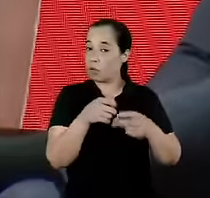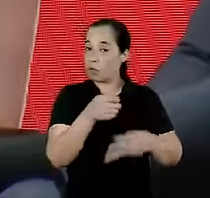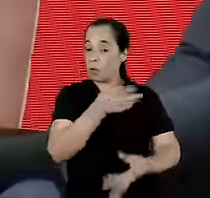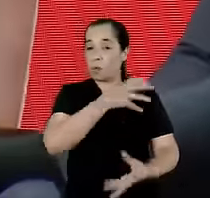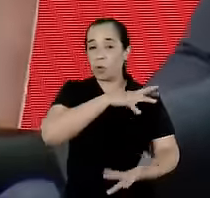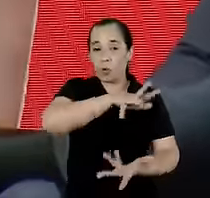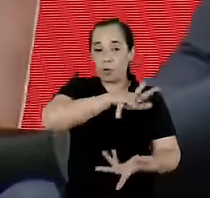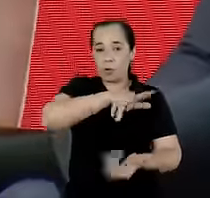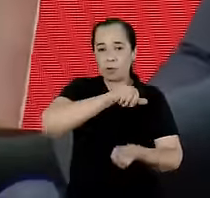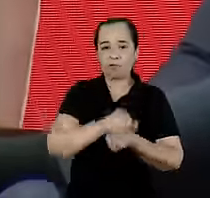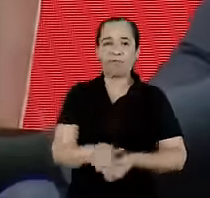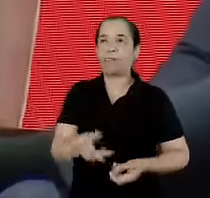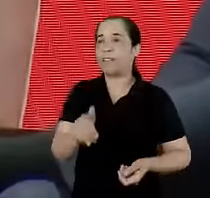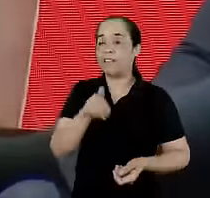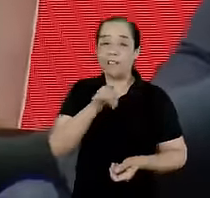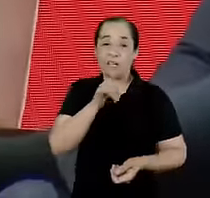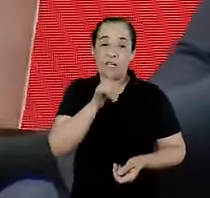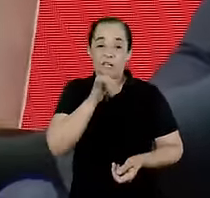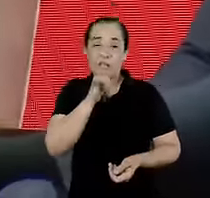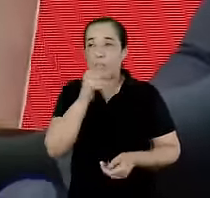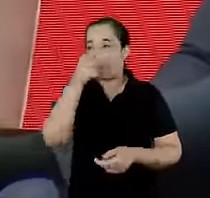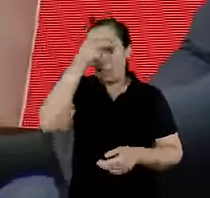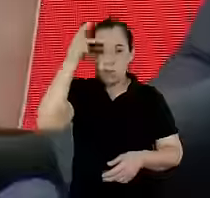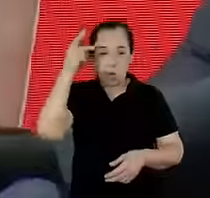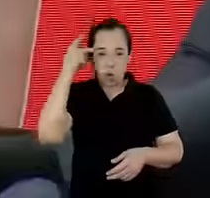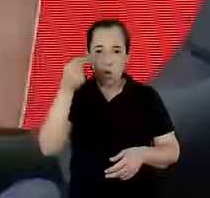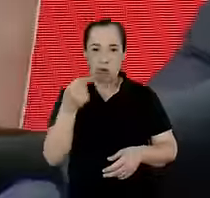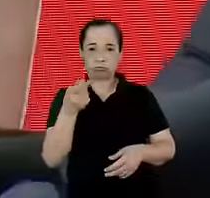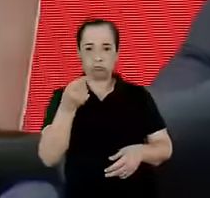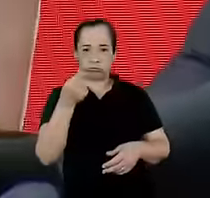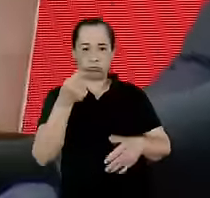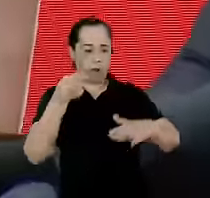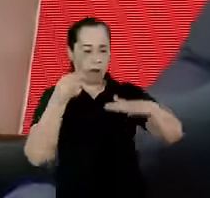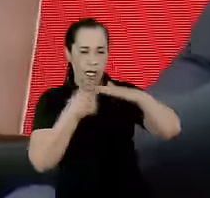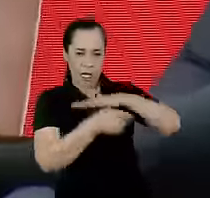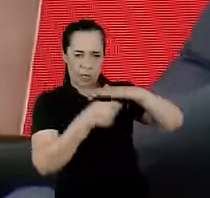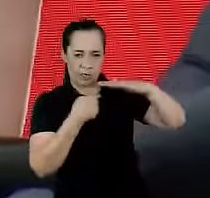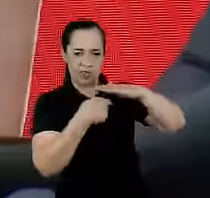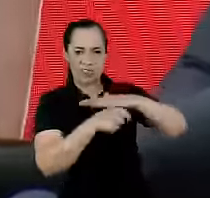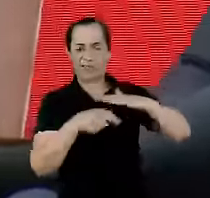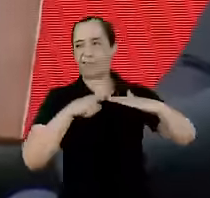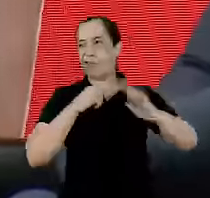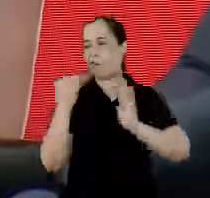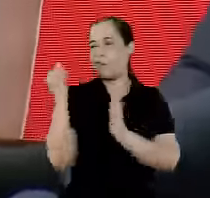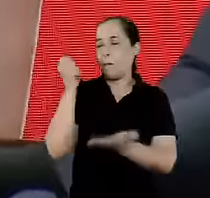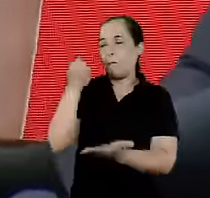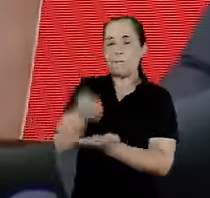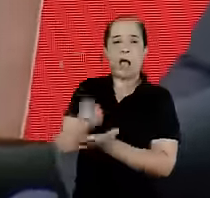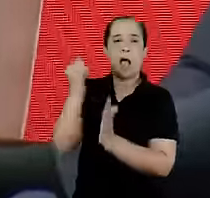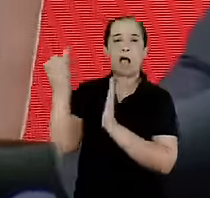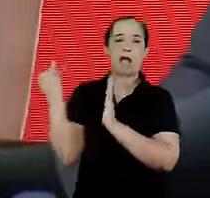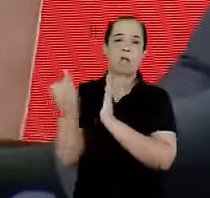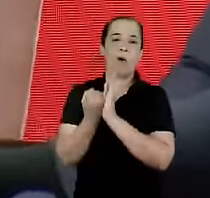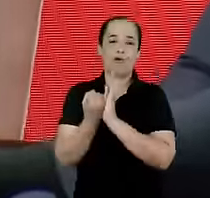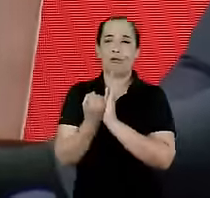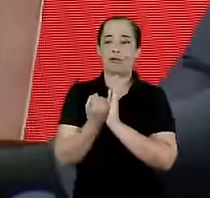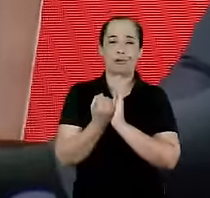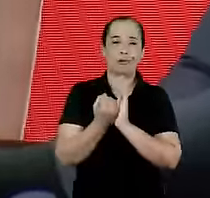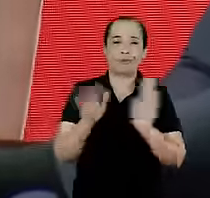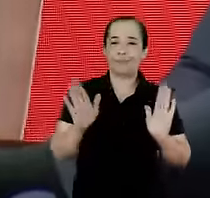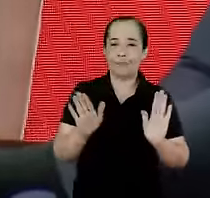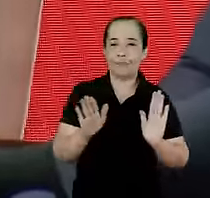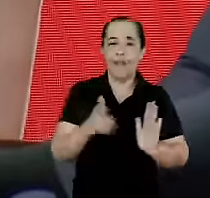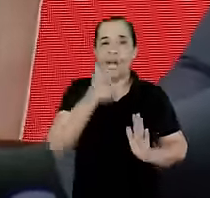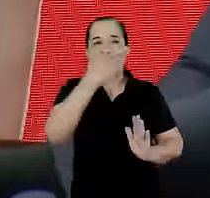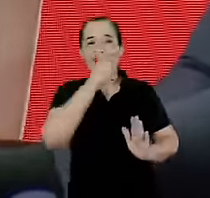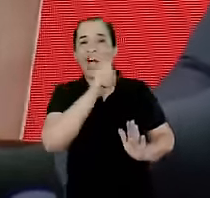vezes o investidor tem uma tributação de uma forma se ele investe diretamente num título e outra ã se ele